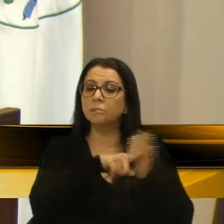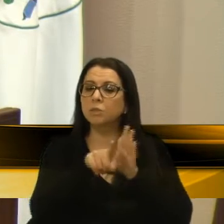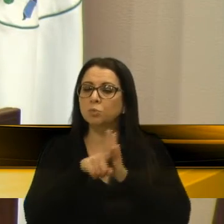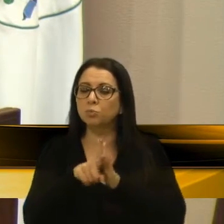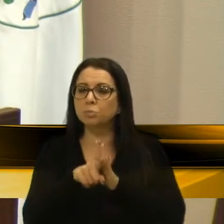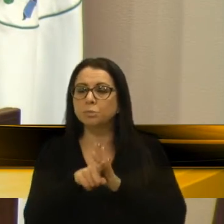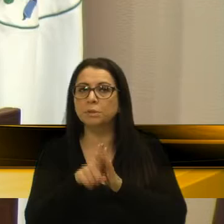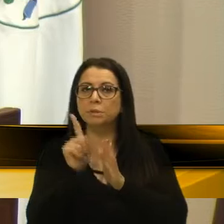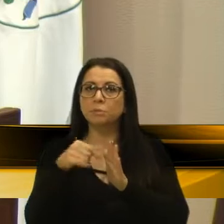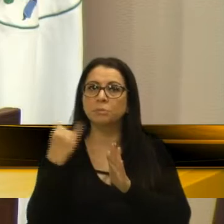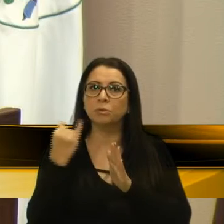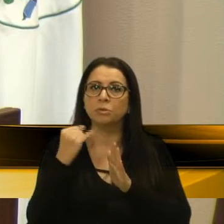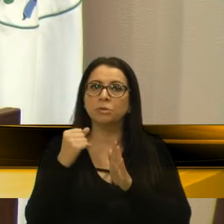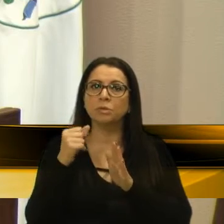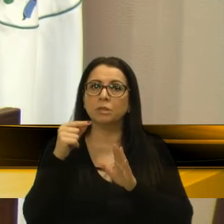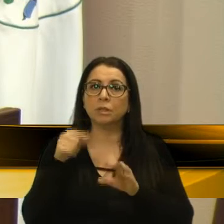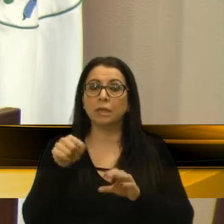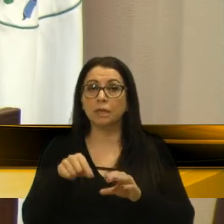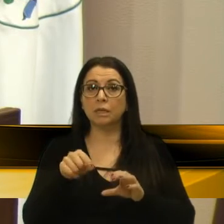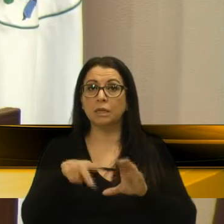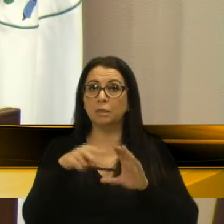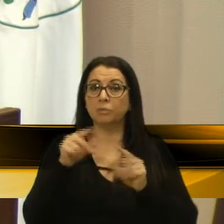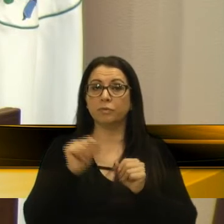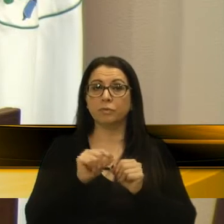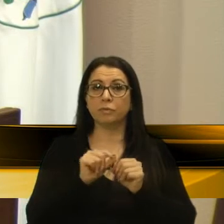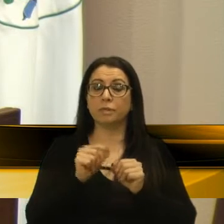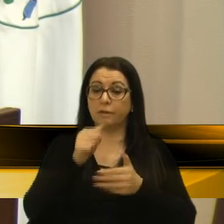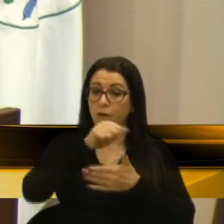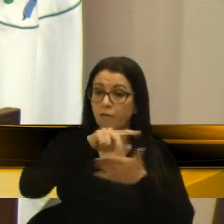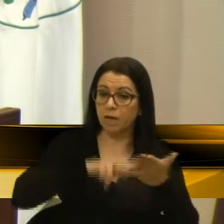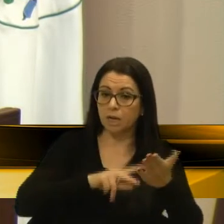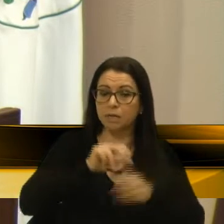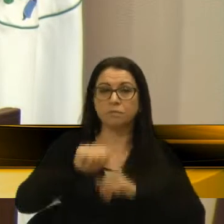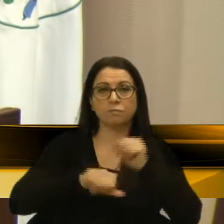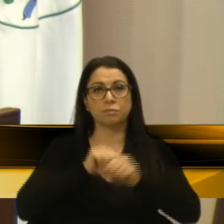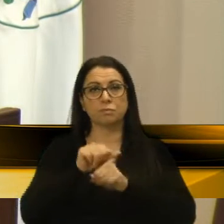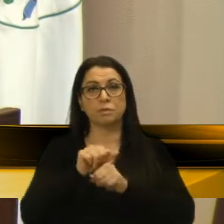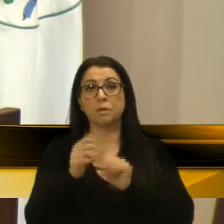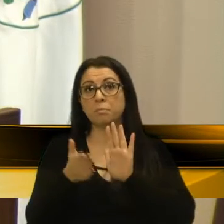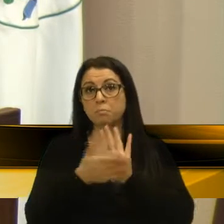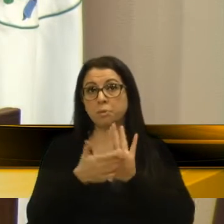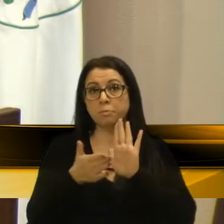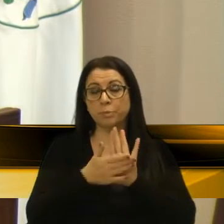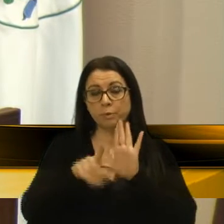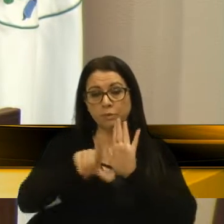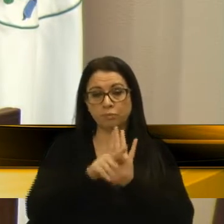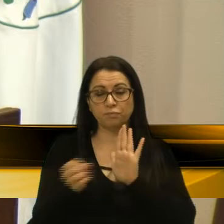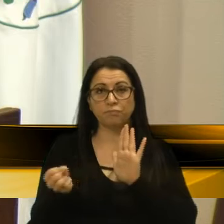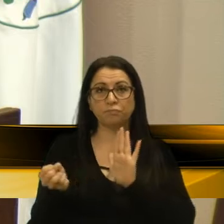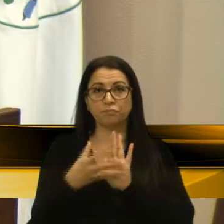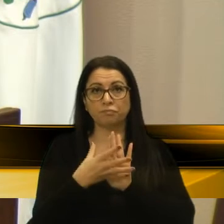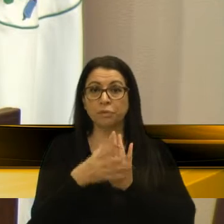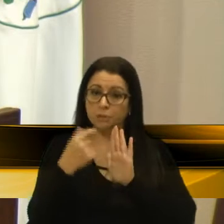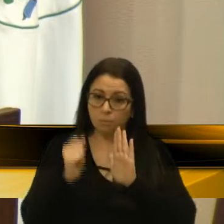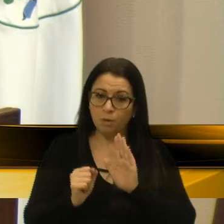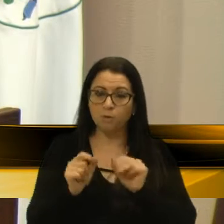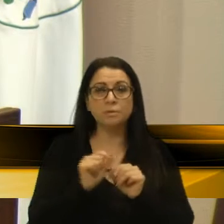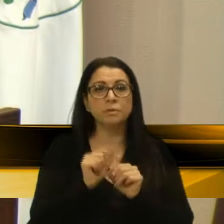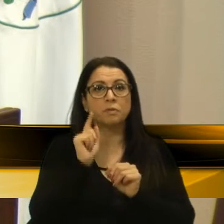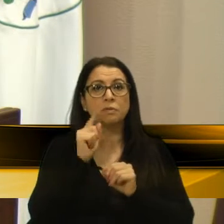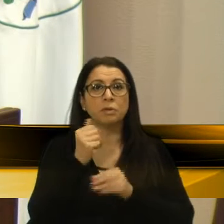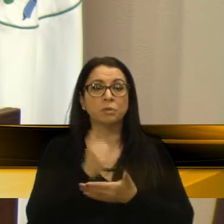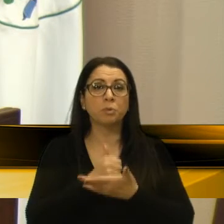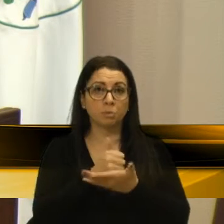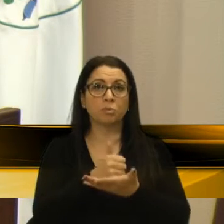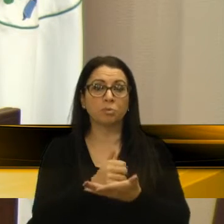o trabalho do legislador, que deve avaliar estas mudanças e propor legislações que permitam o